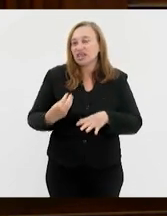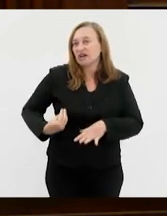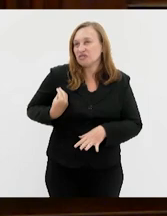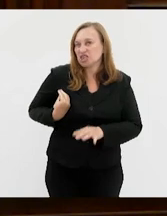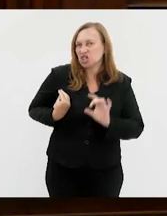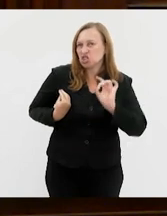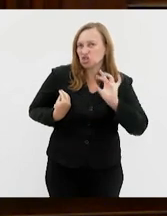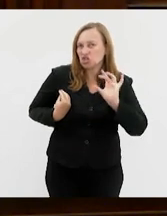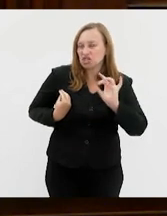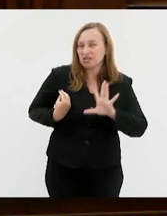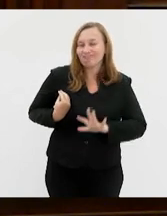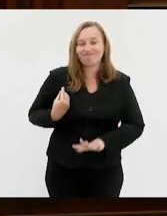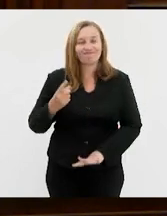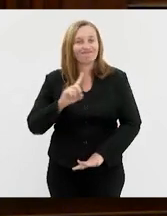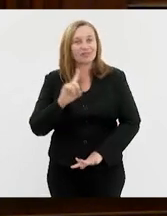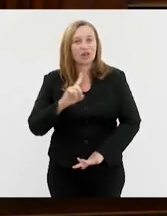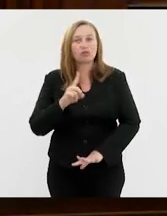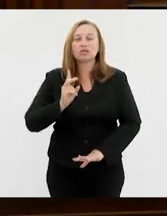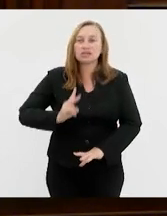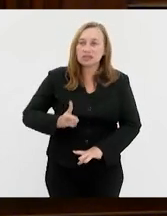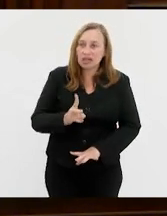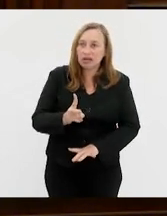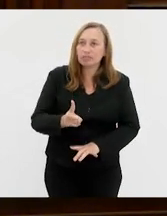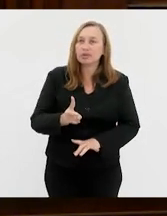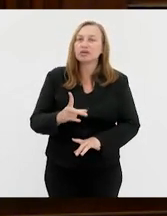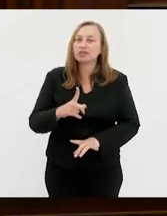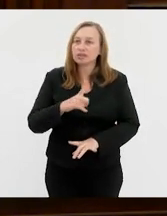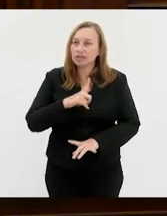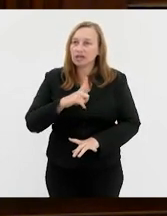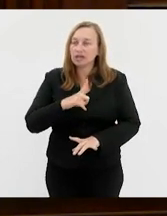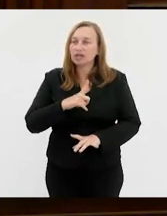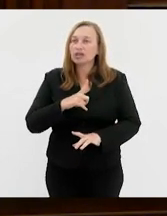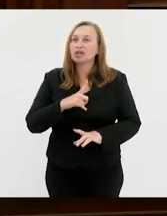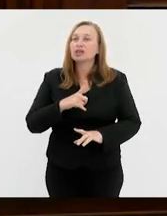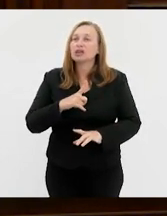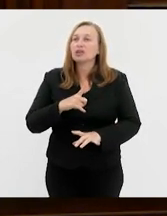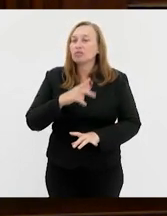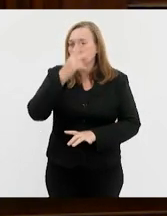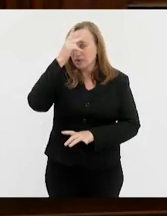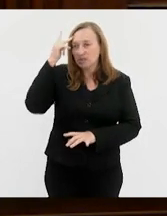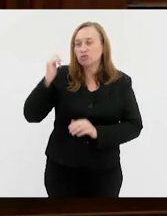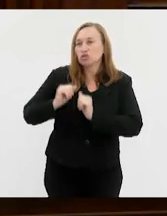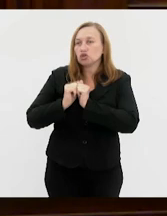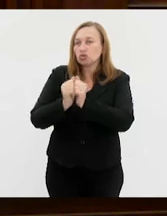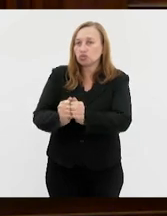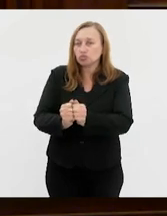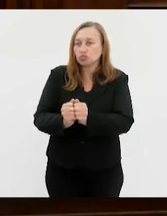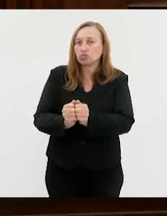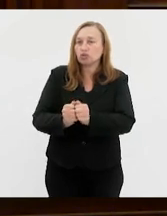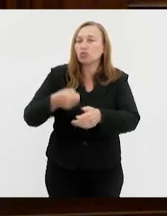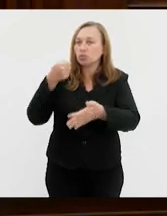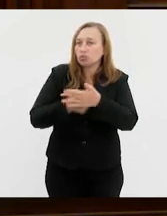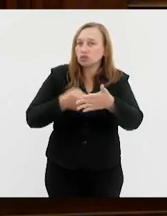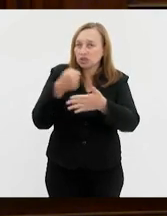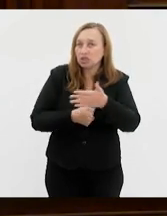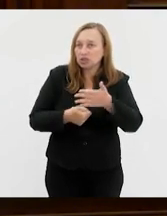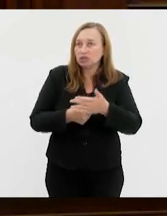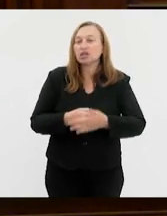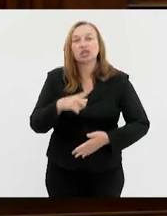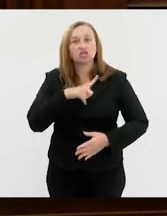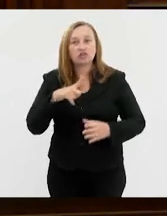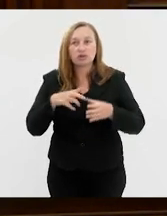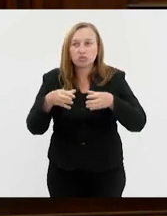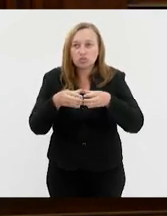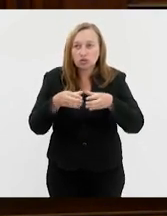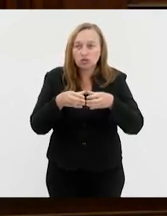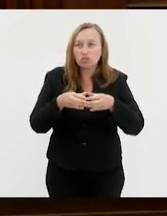sozinho. A gente tem, sempre tem alguém ao nosso lado. E nós tivemos um grupo, como o Valtinho